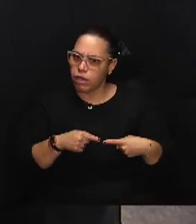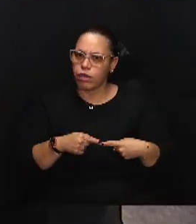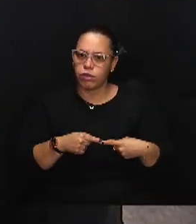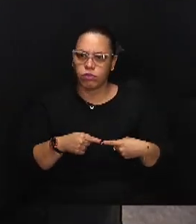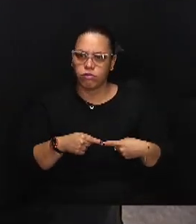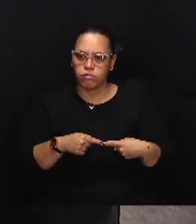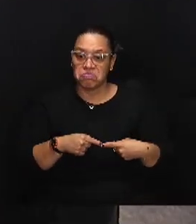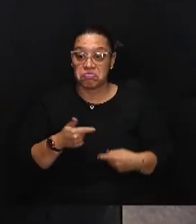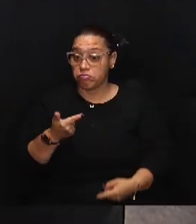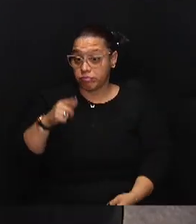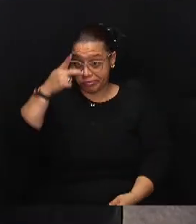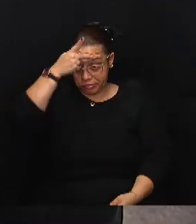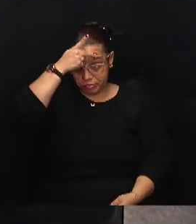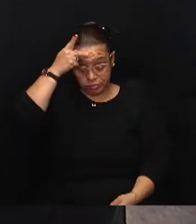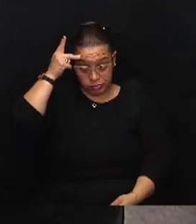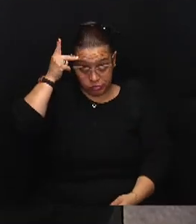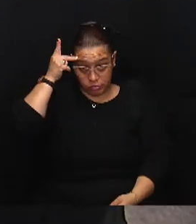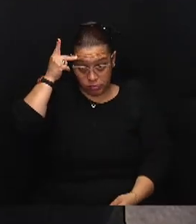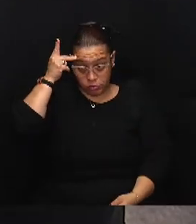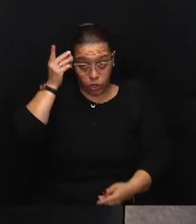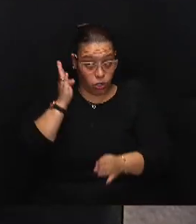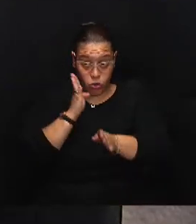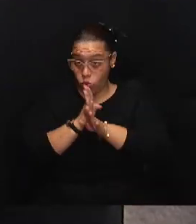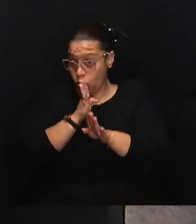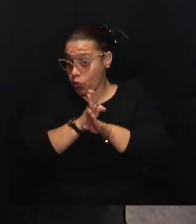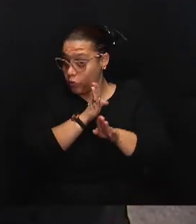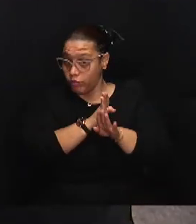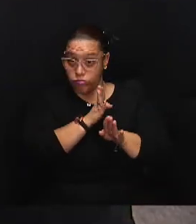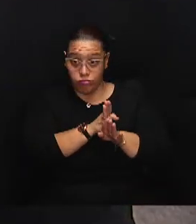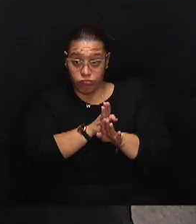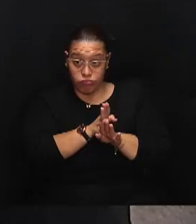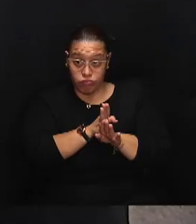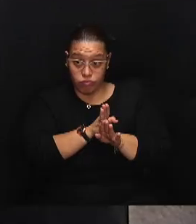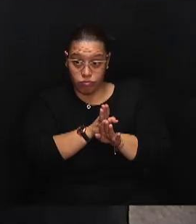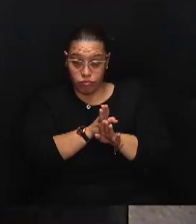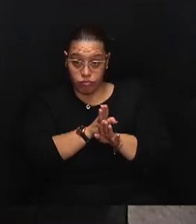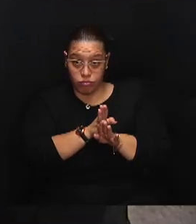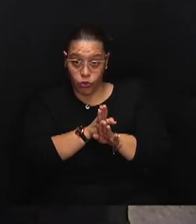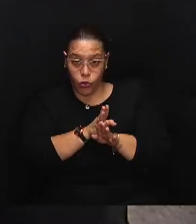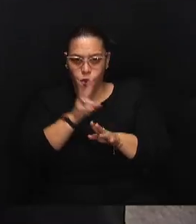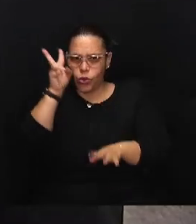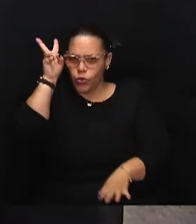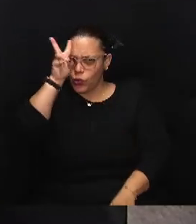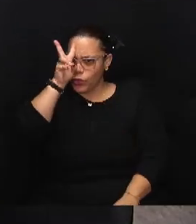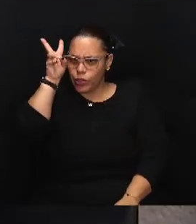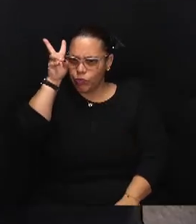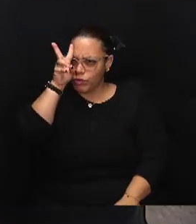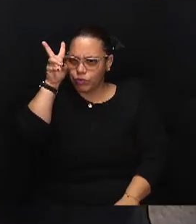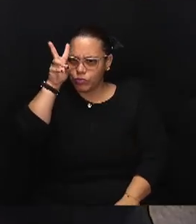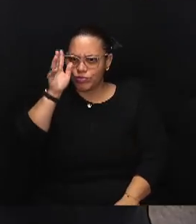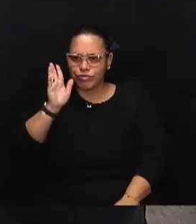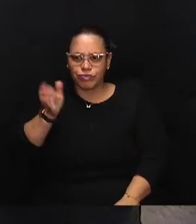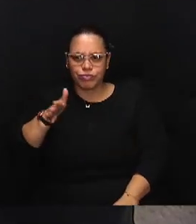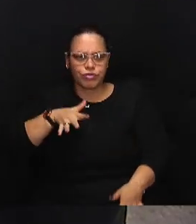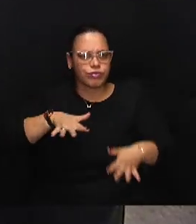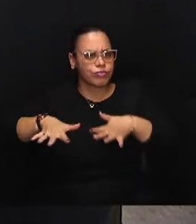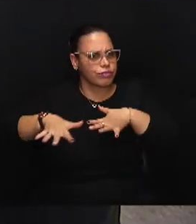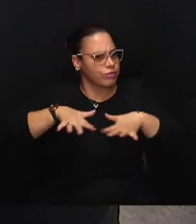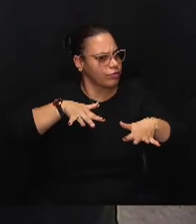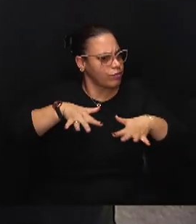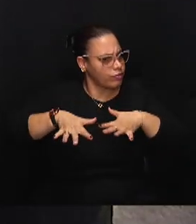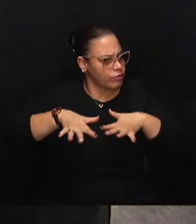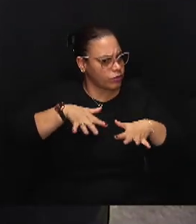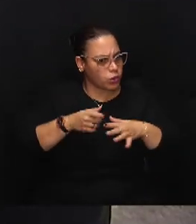mesmo sem as pessoas encontrarem regularmente suas histórias, elas já mobilizaram